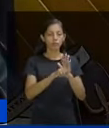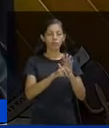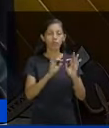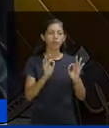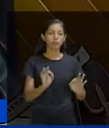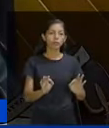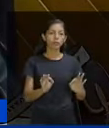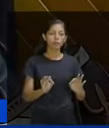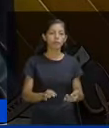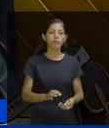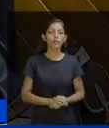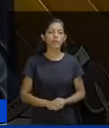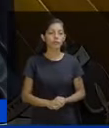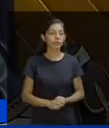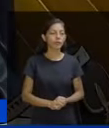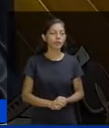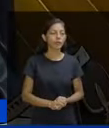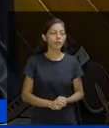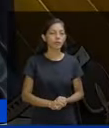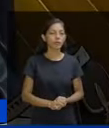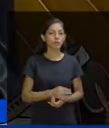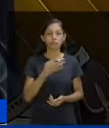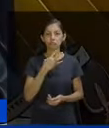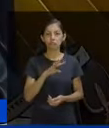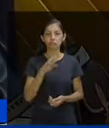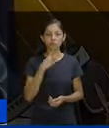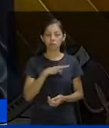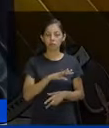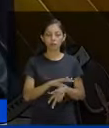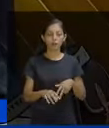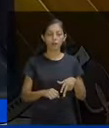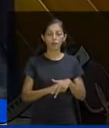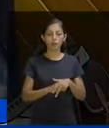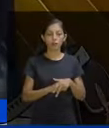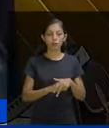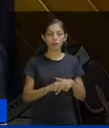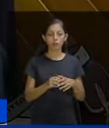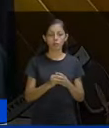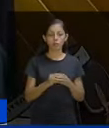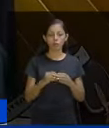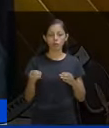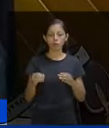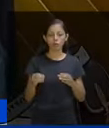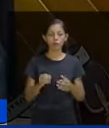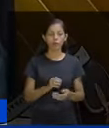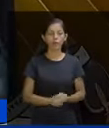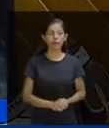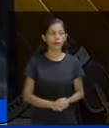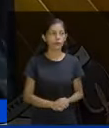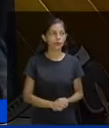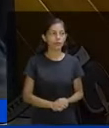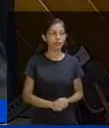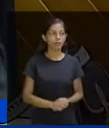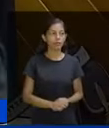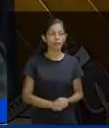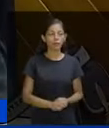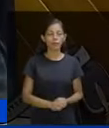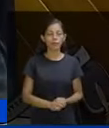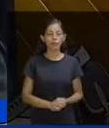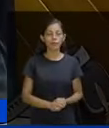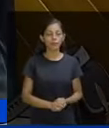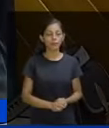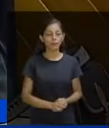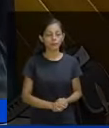havendo, portanto, margem para que se reconheça a fraude à cota de gênero, com a força avassaladora capaz de